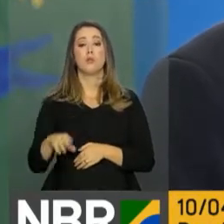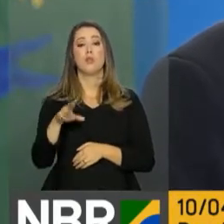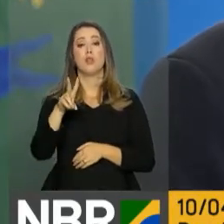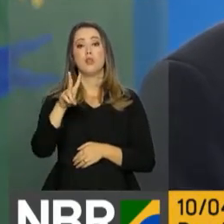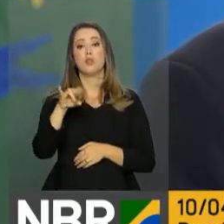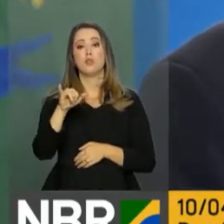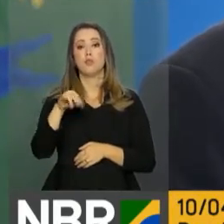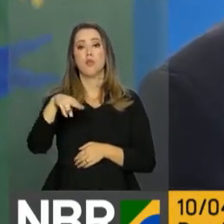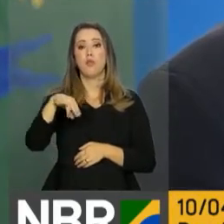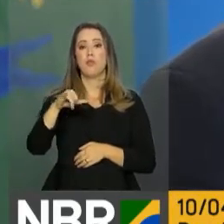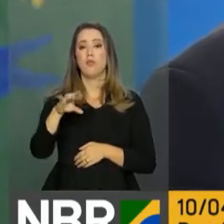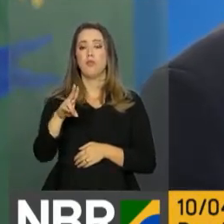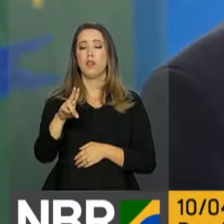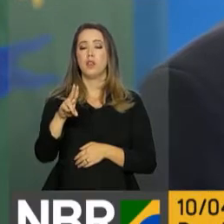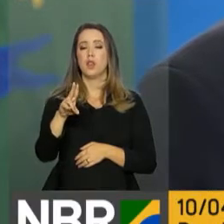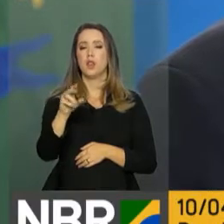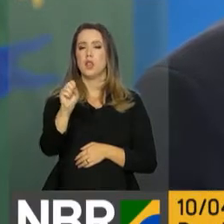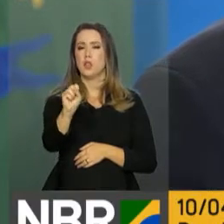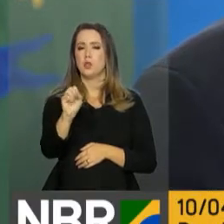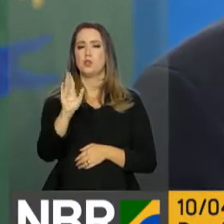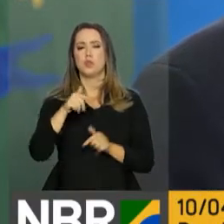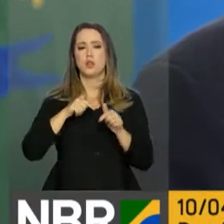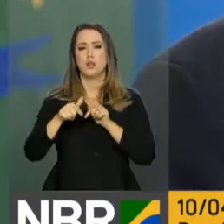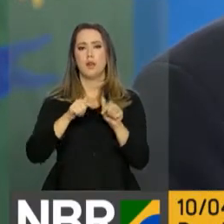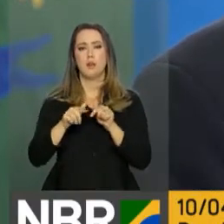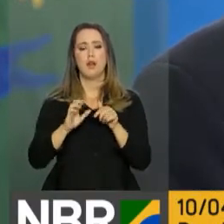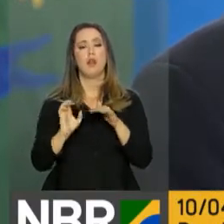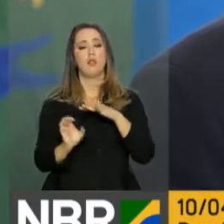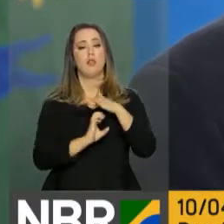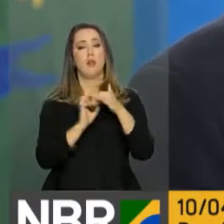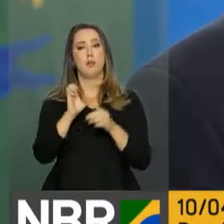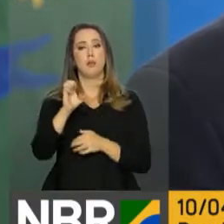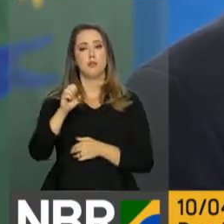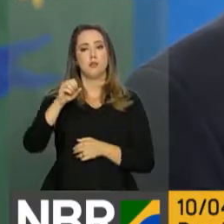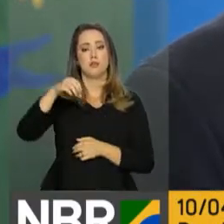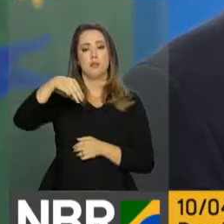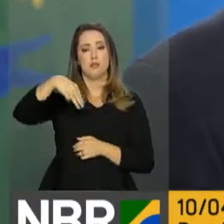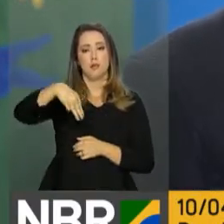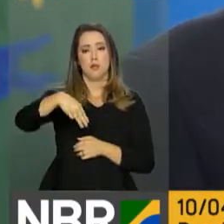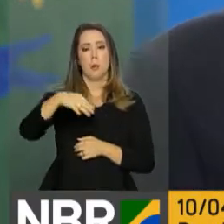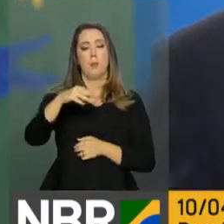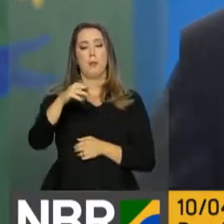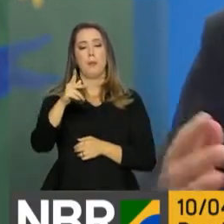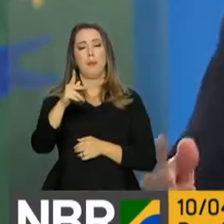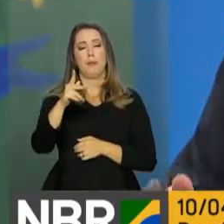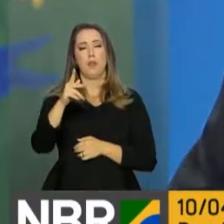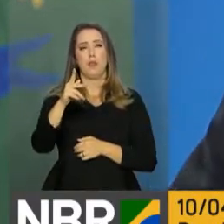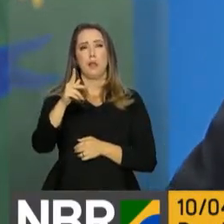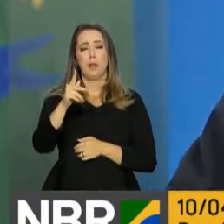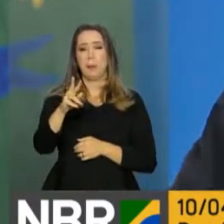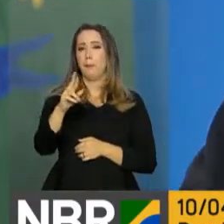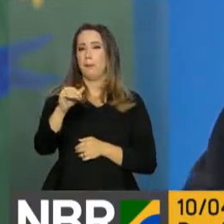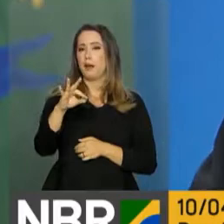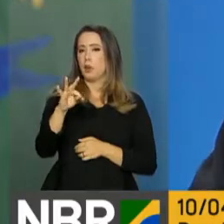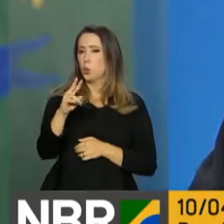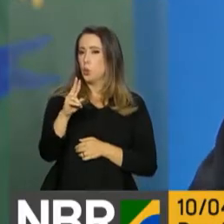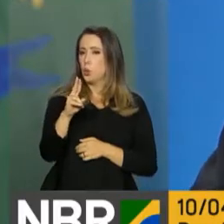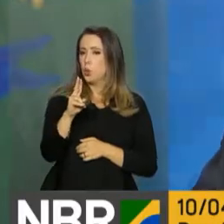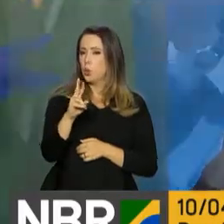experiência na Embratur. O Lumertz nos dá certeza de ainda mais